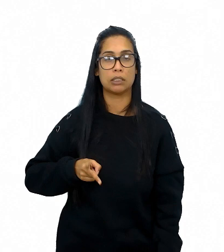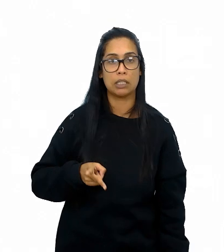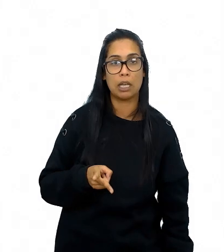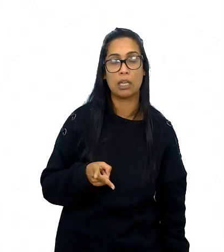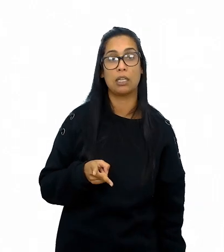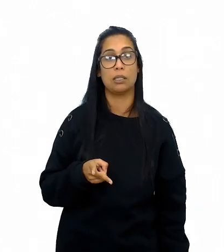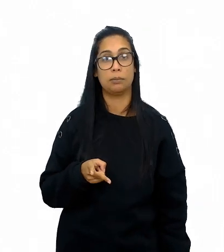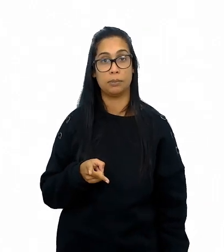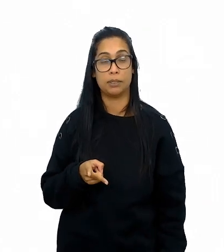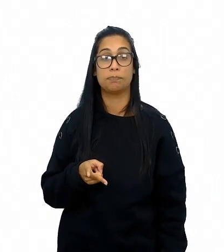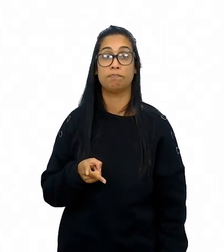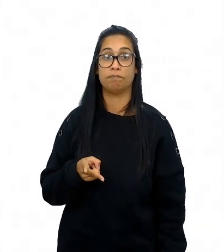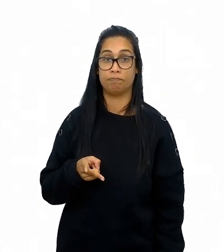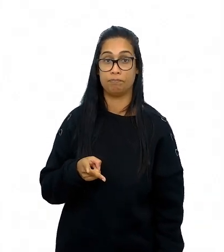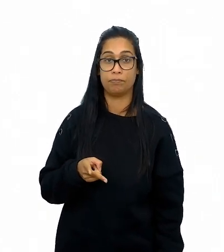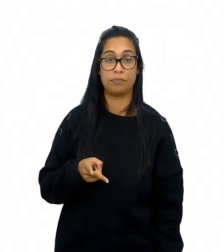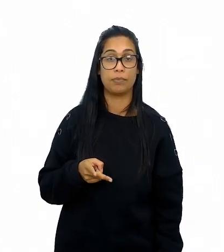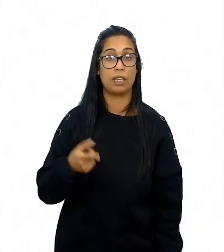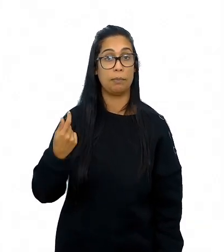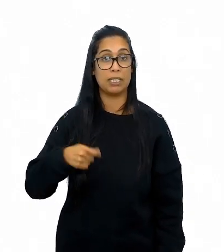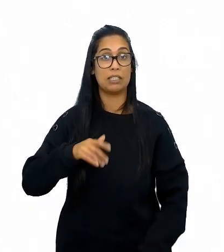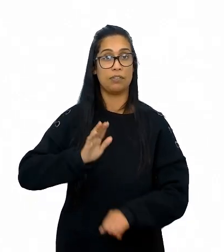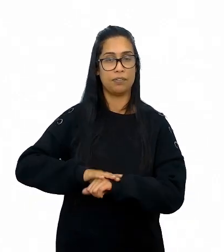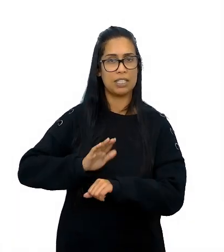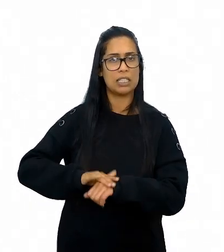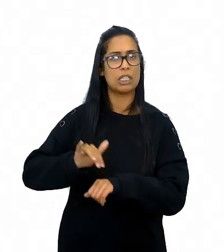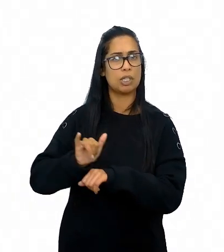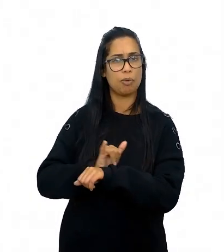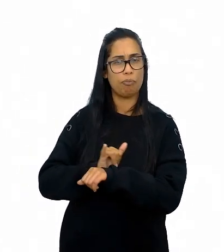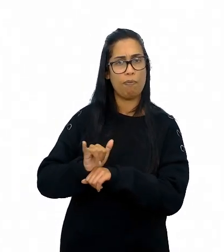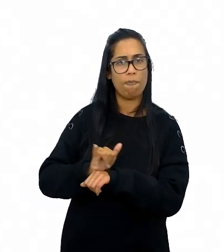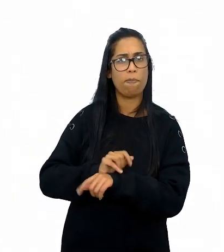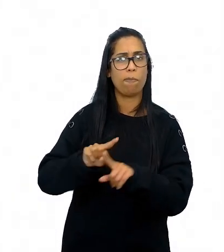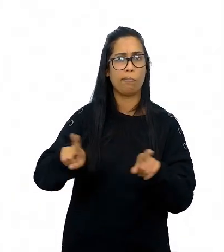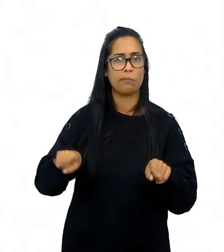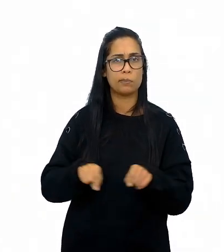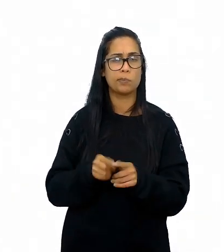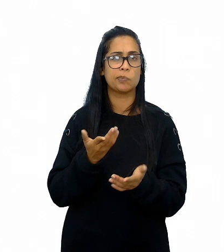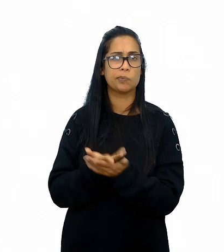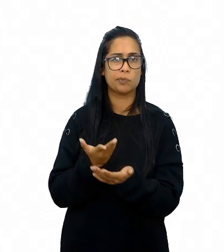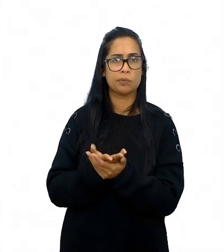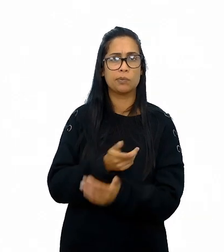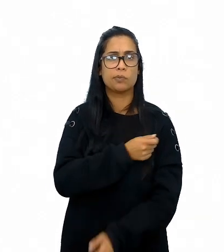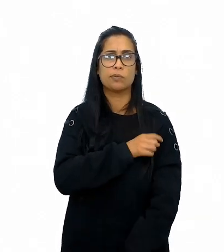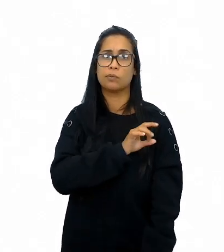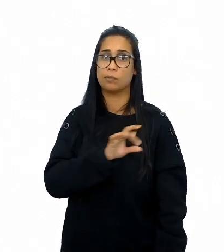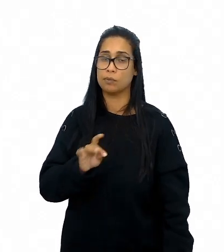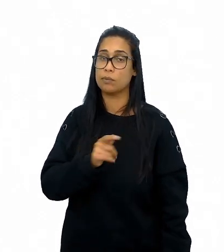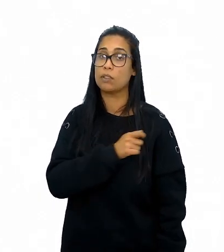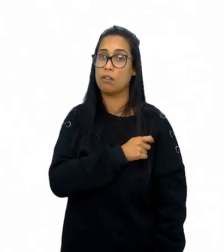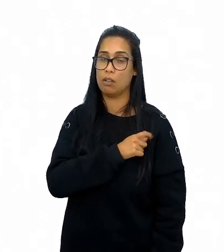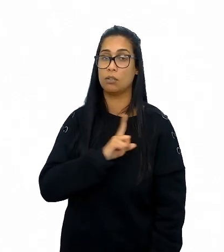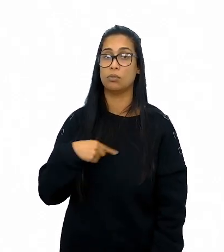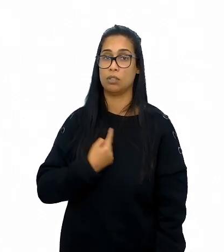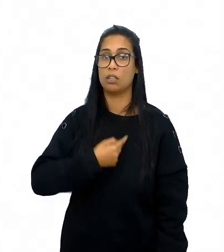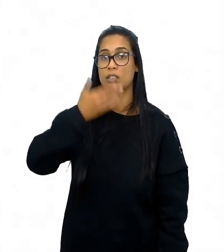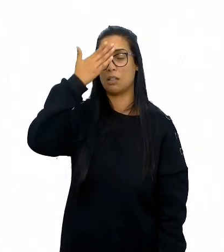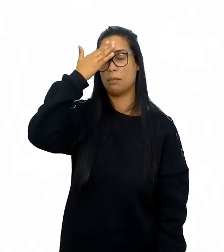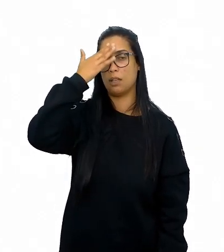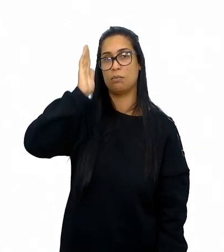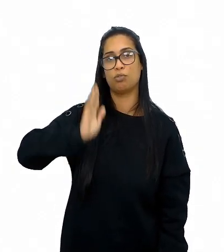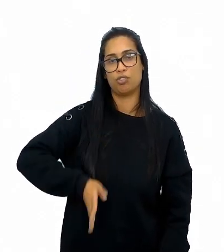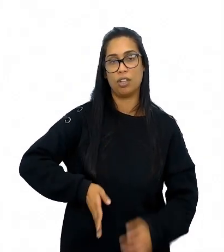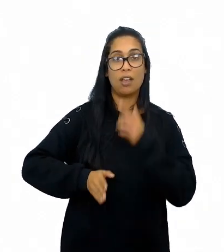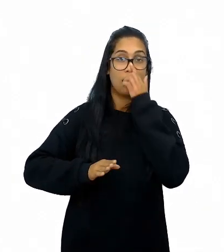para assim, para executar essa ação com os estudantes, né? Então, a gente sabe também que acaba, às vezes,